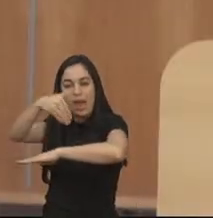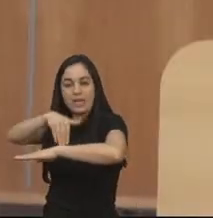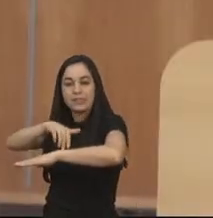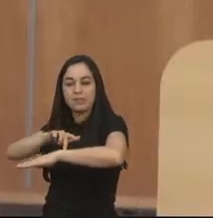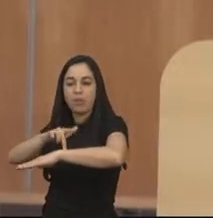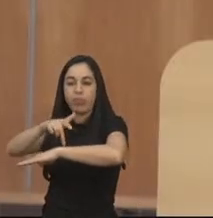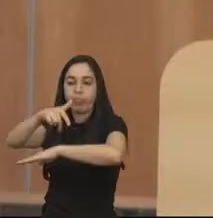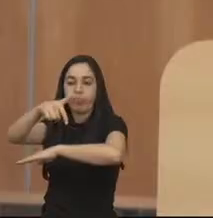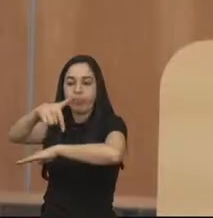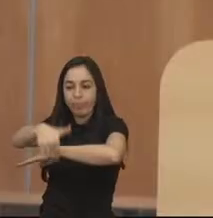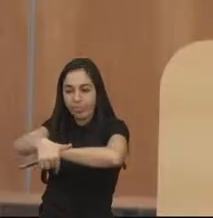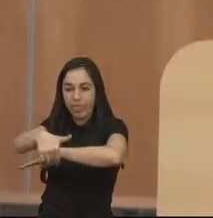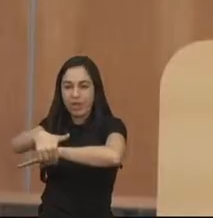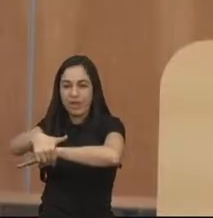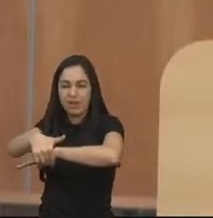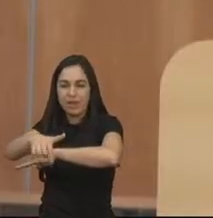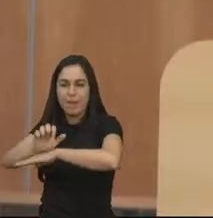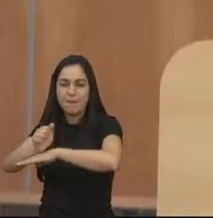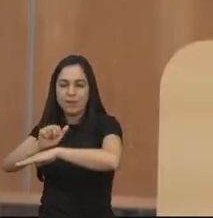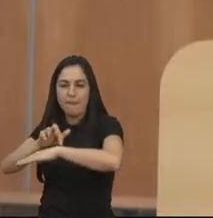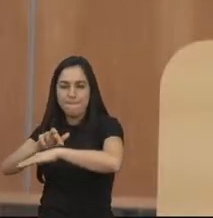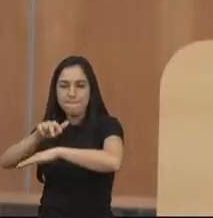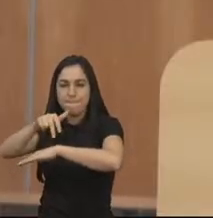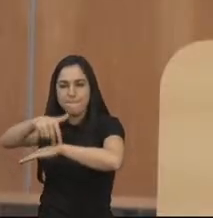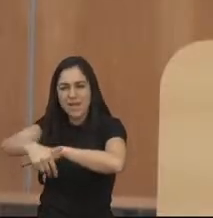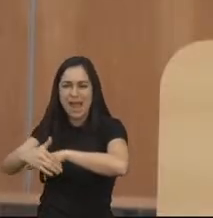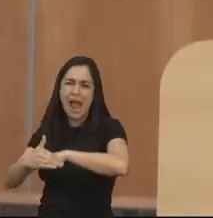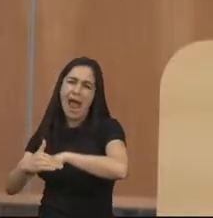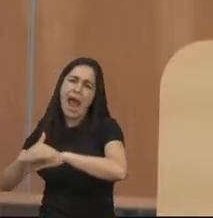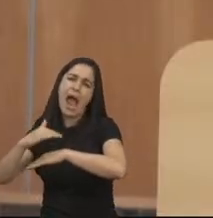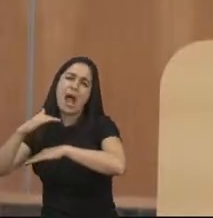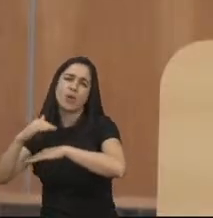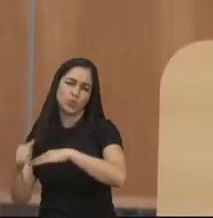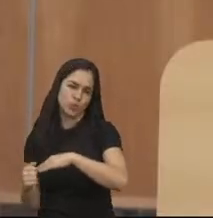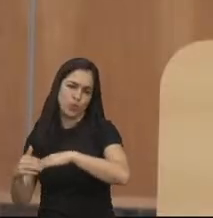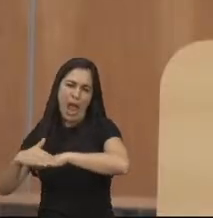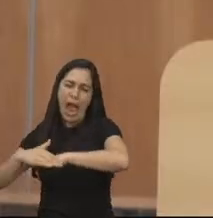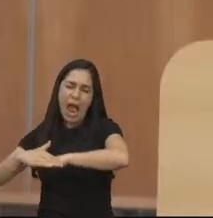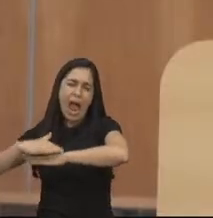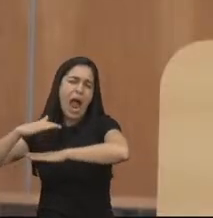está pintada a faixa, mas chega lá na hora de